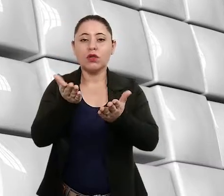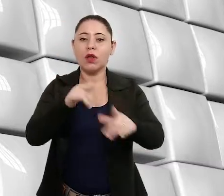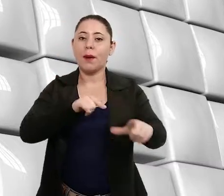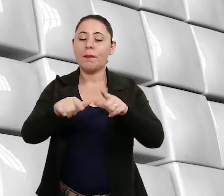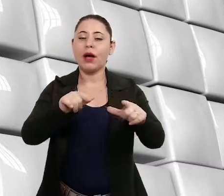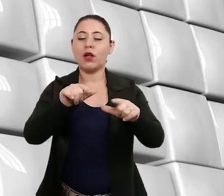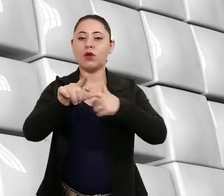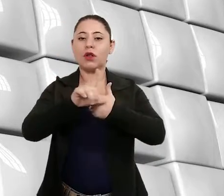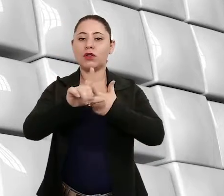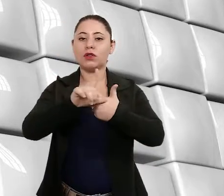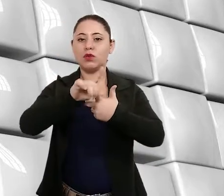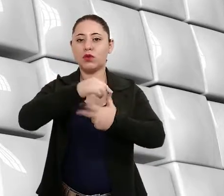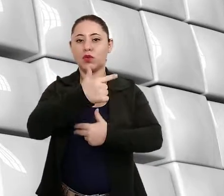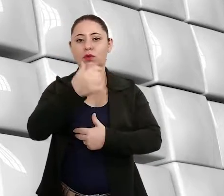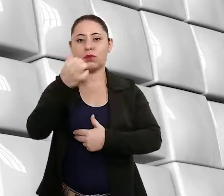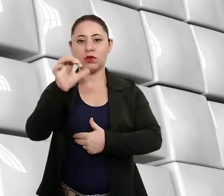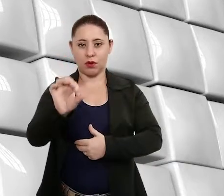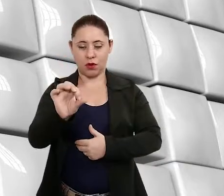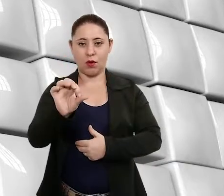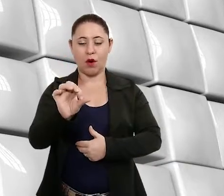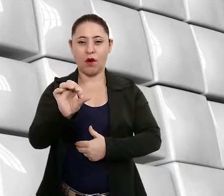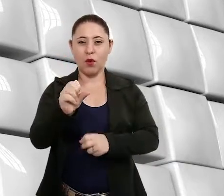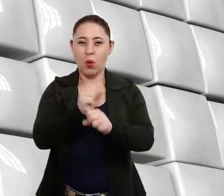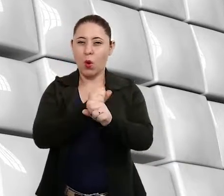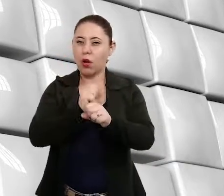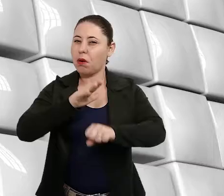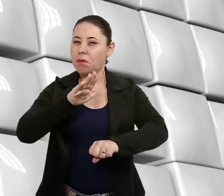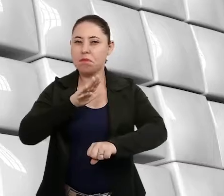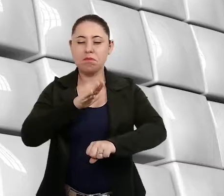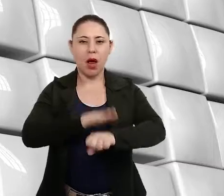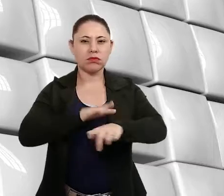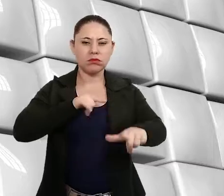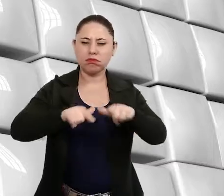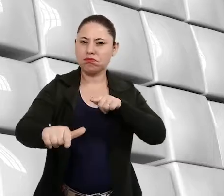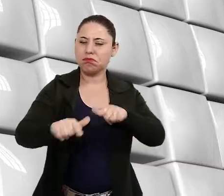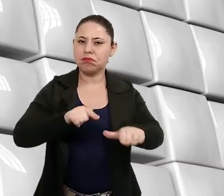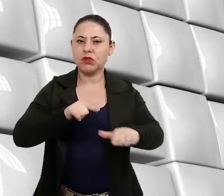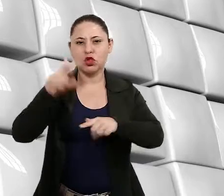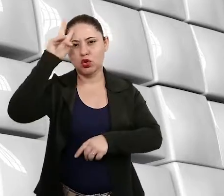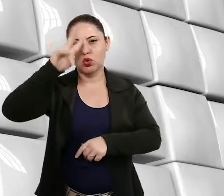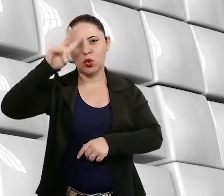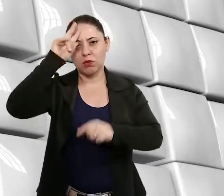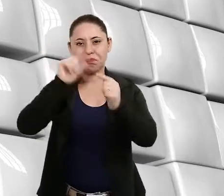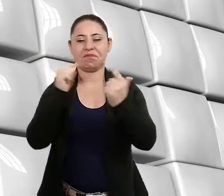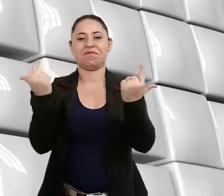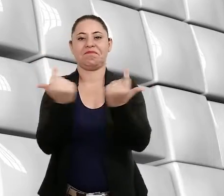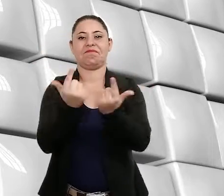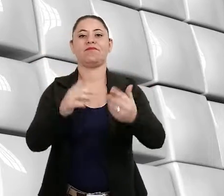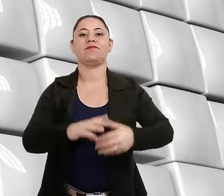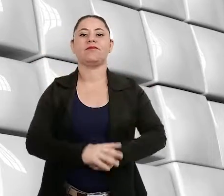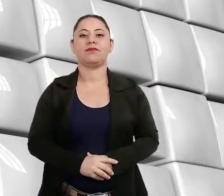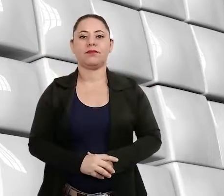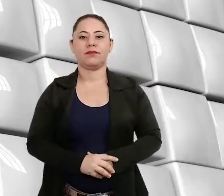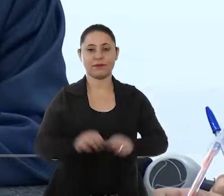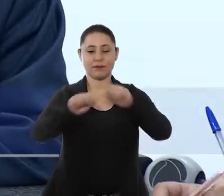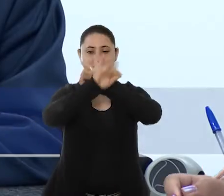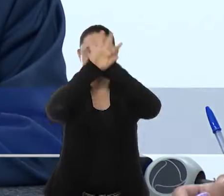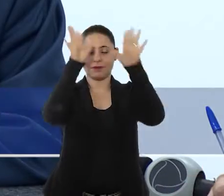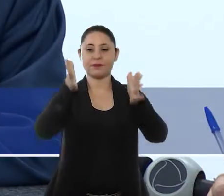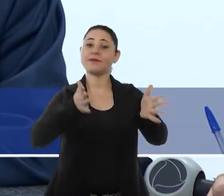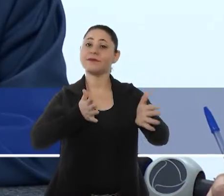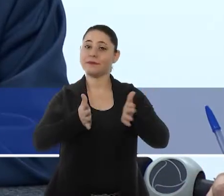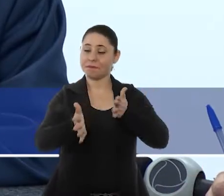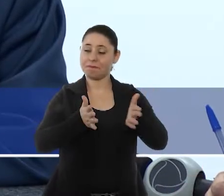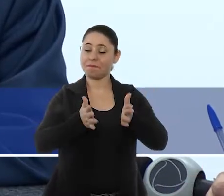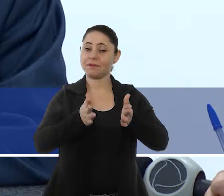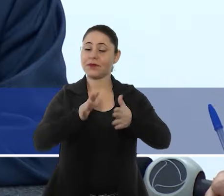das atividades legislativas em 2019, um dos anos mais movimentados da história da Assembleia.